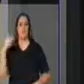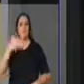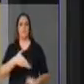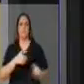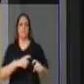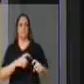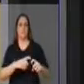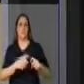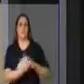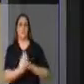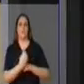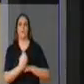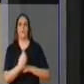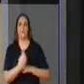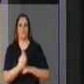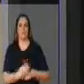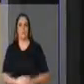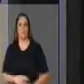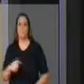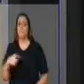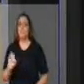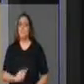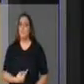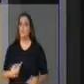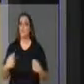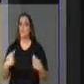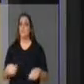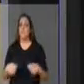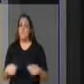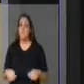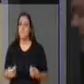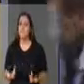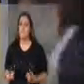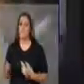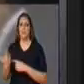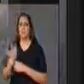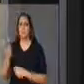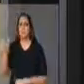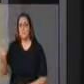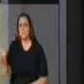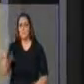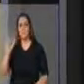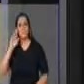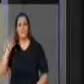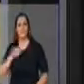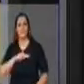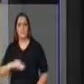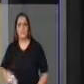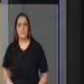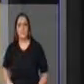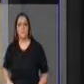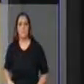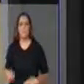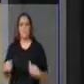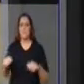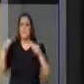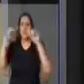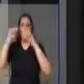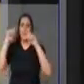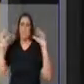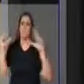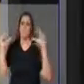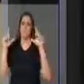cuidar. Nós precisamos, senhor ministro da Saúde, que o senhor olhe com